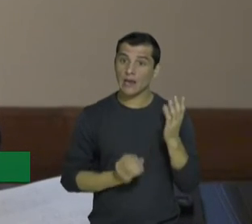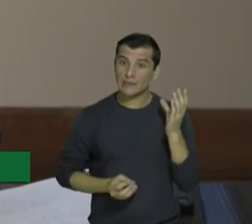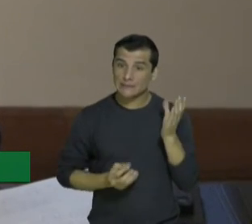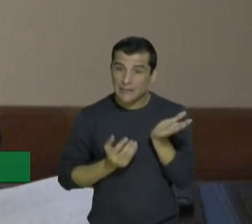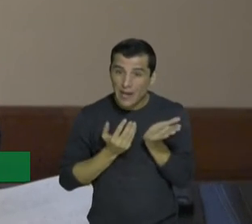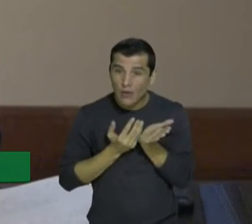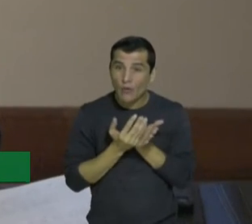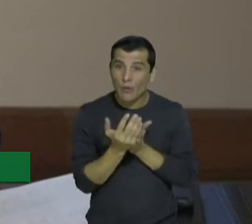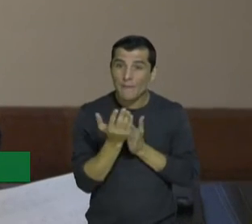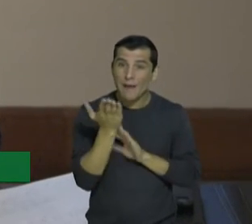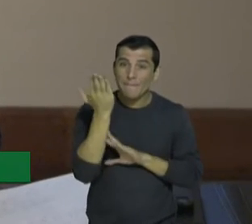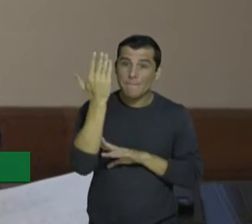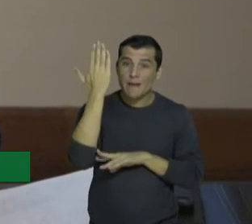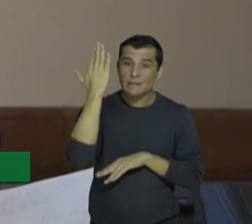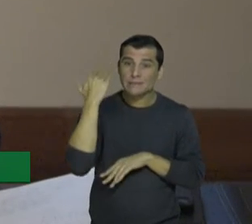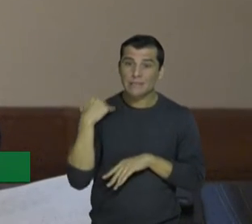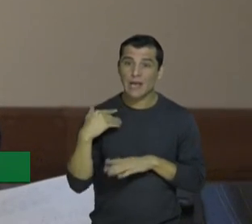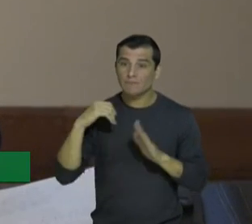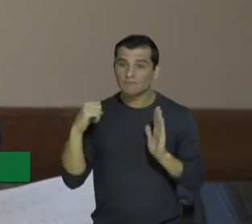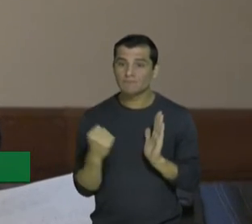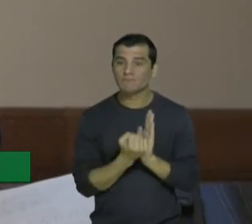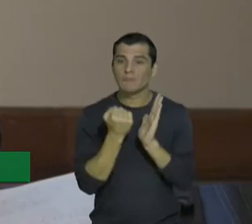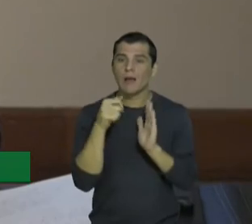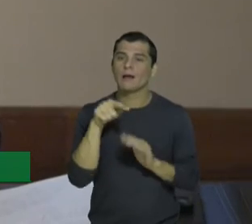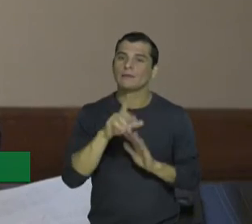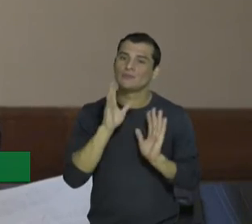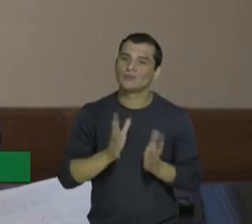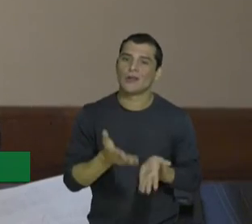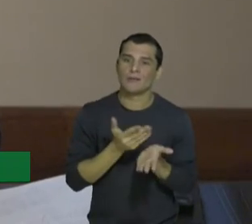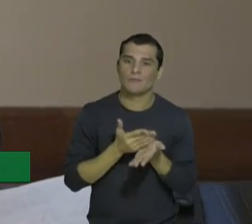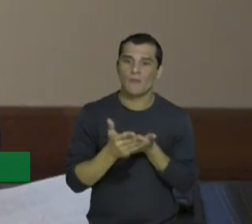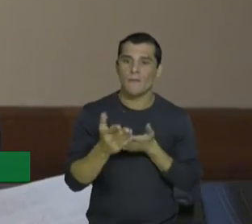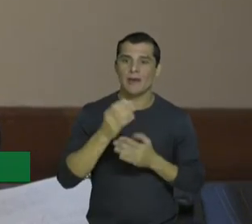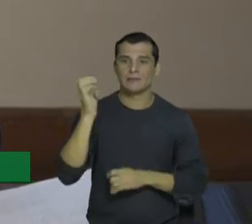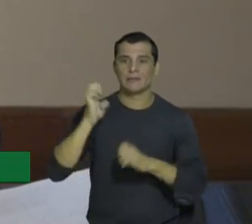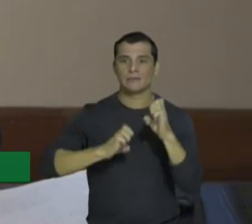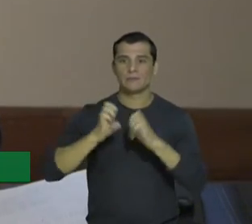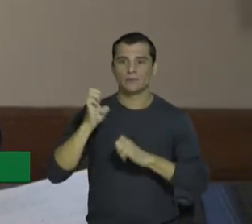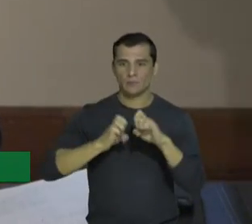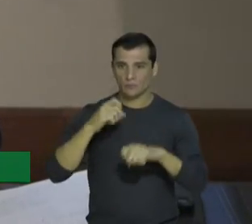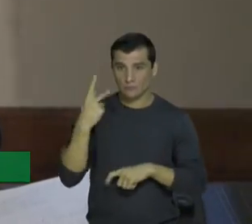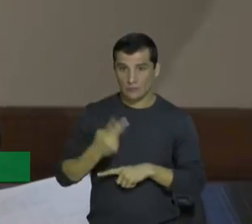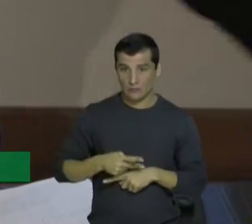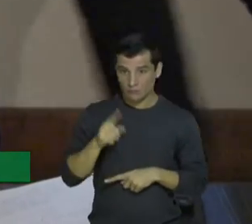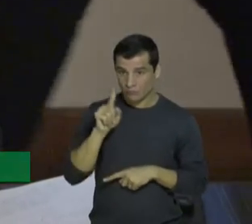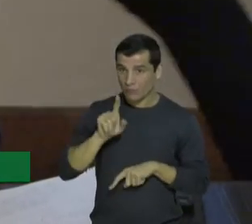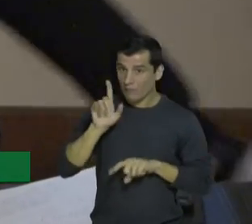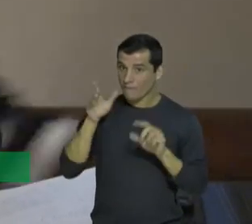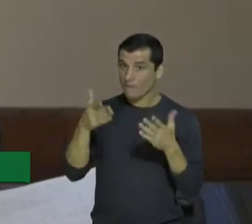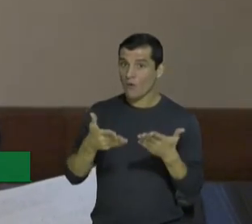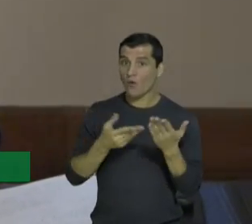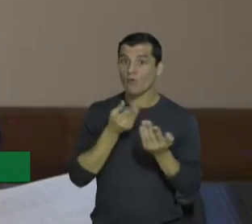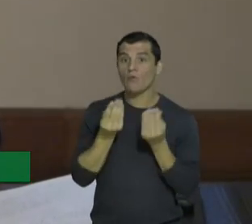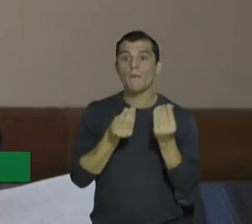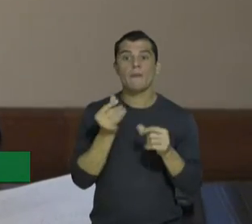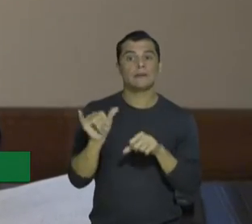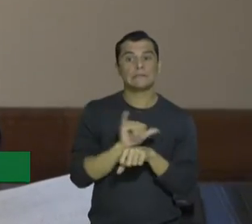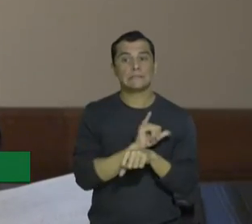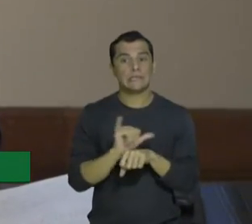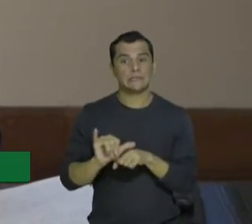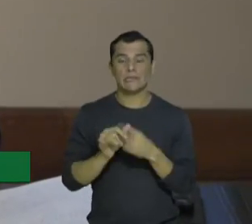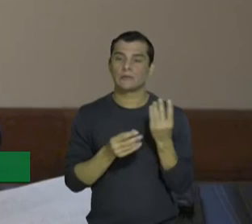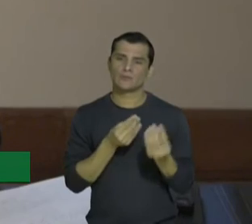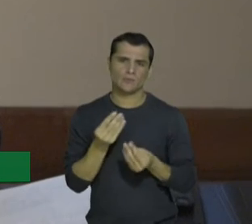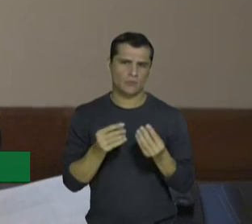desde aquele momento o industrial de Santa Catarina está focado em buscar alternativas e como aqui o